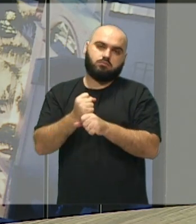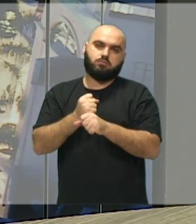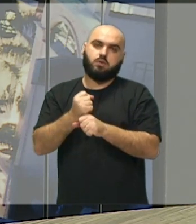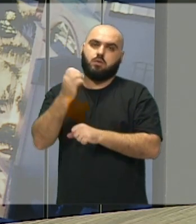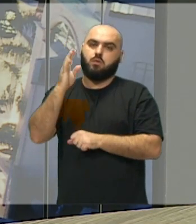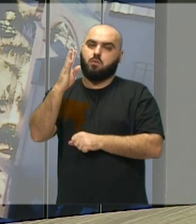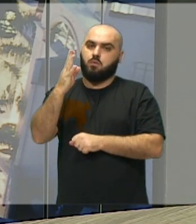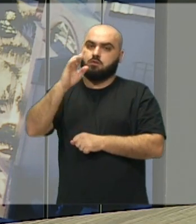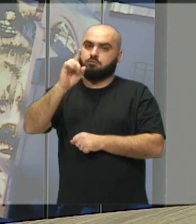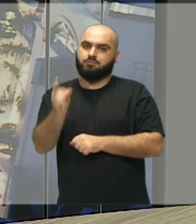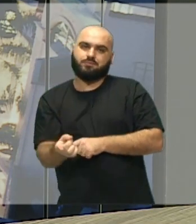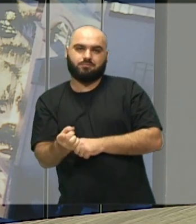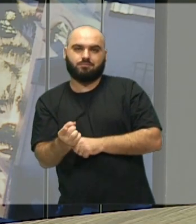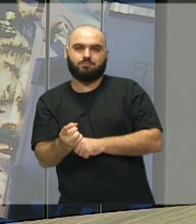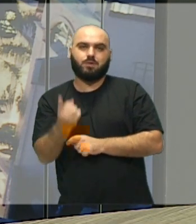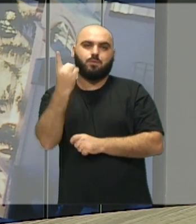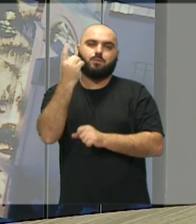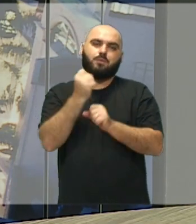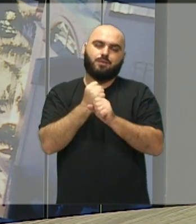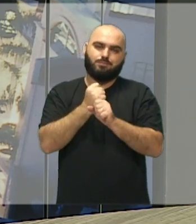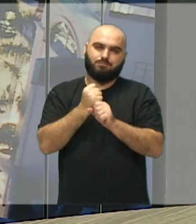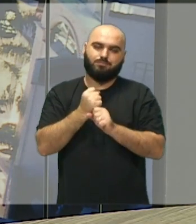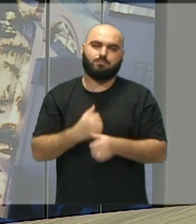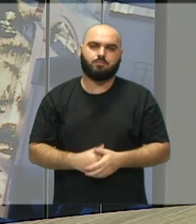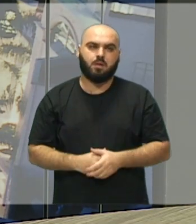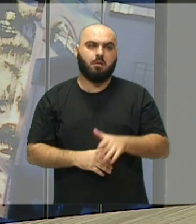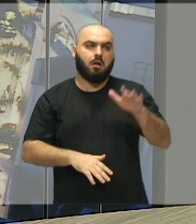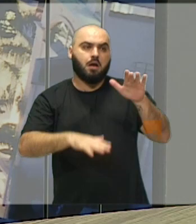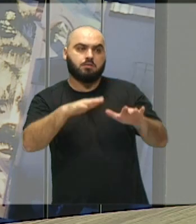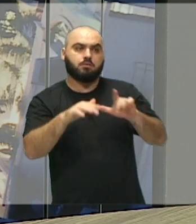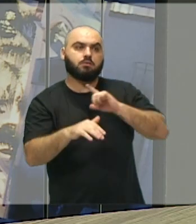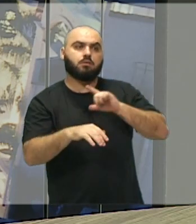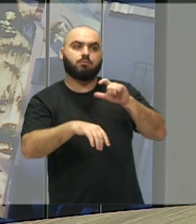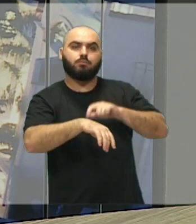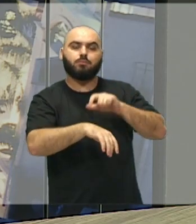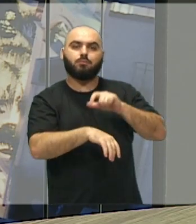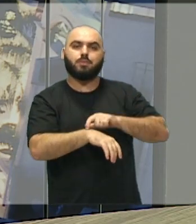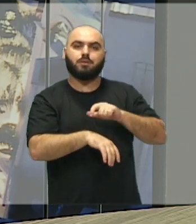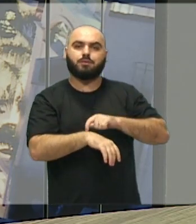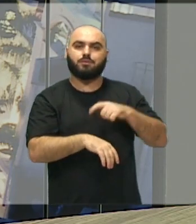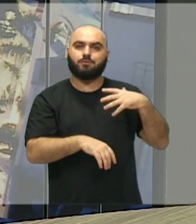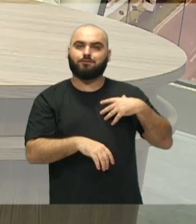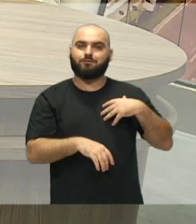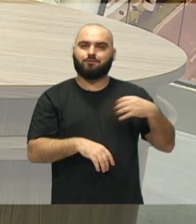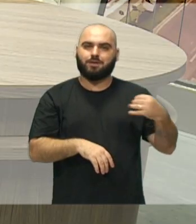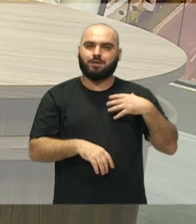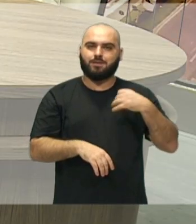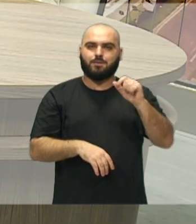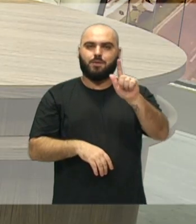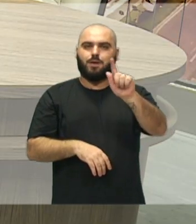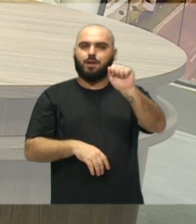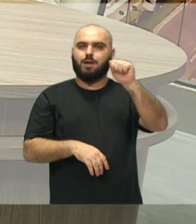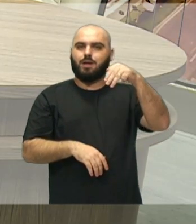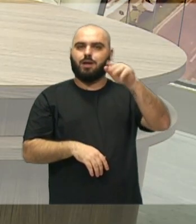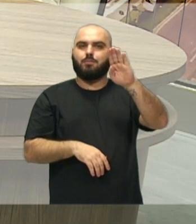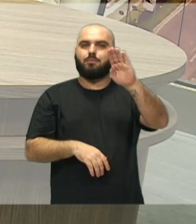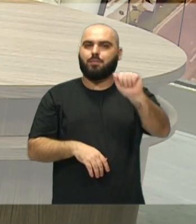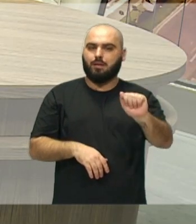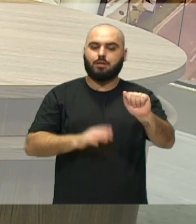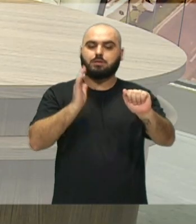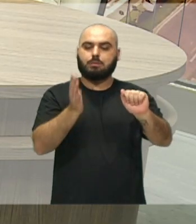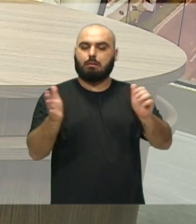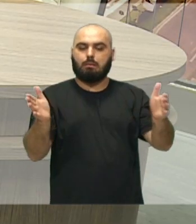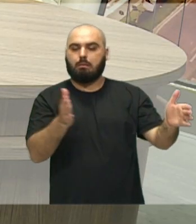exemplo, tem a época de temporada de filhotes, aí a gente recebe muitos gambás, né? A gente já recebeu nesse